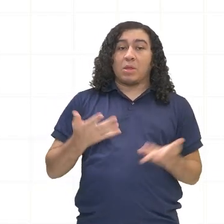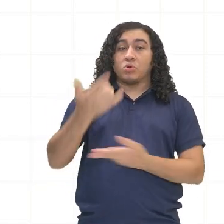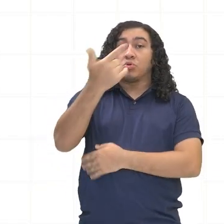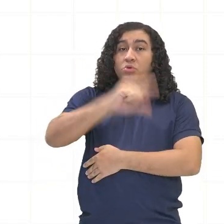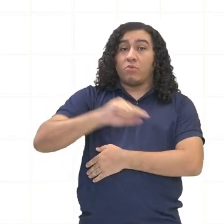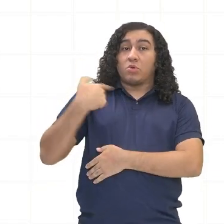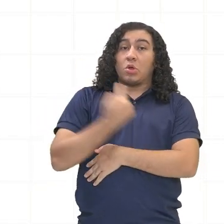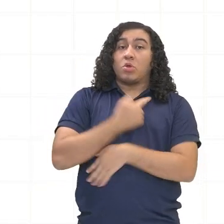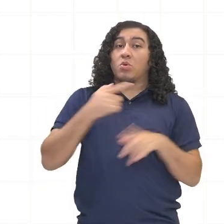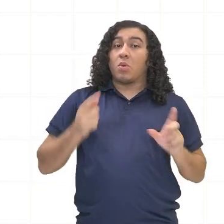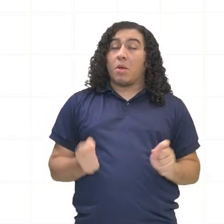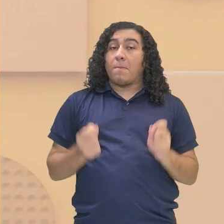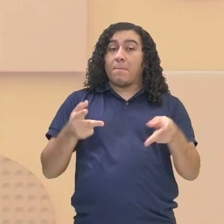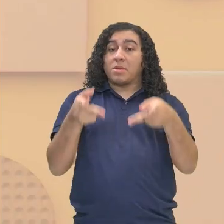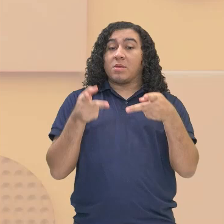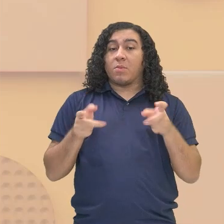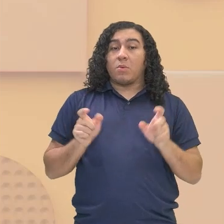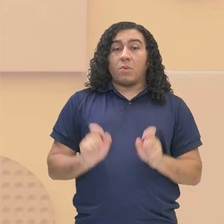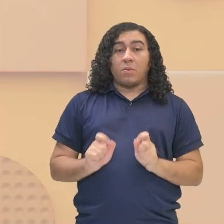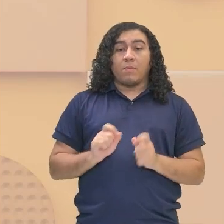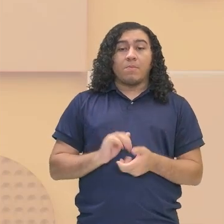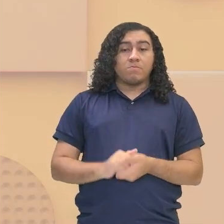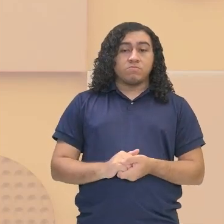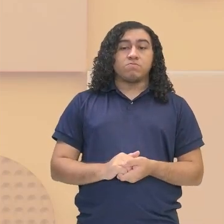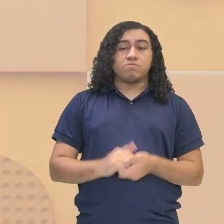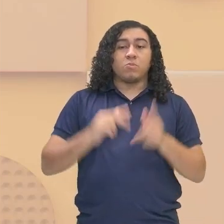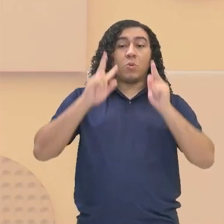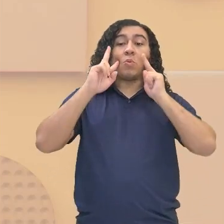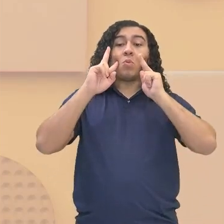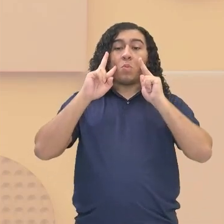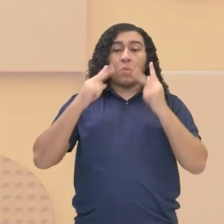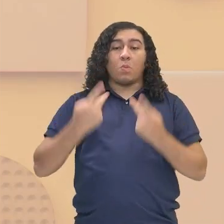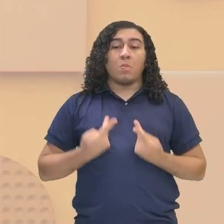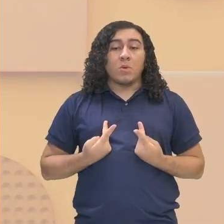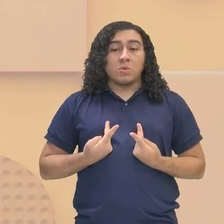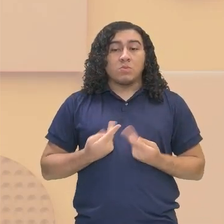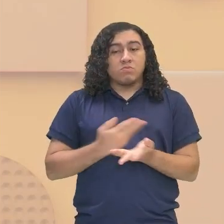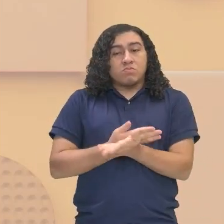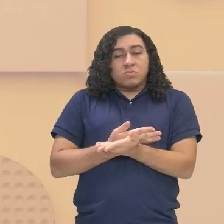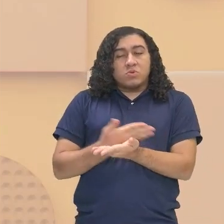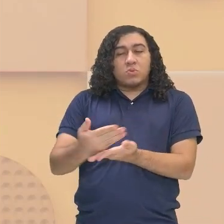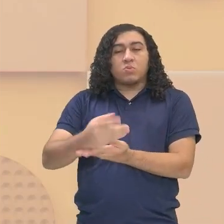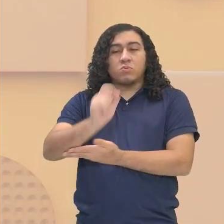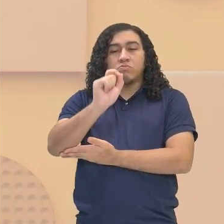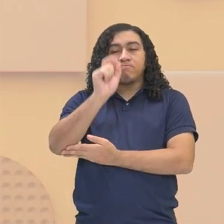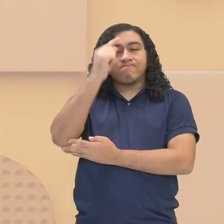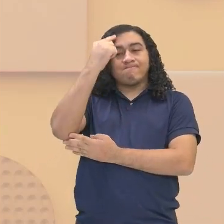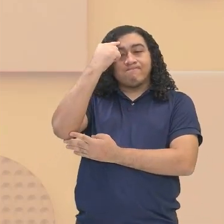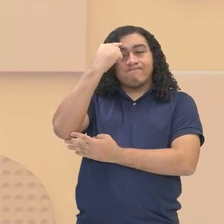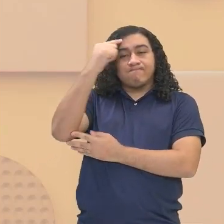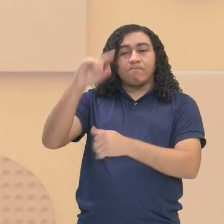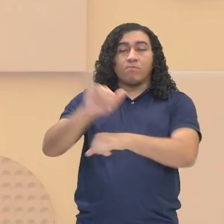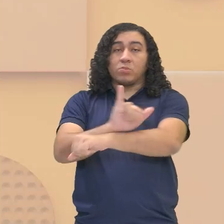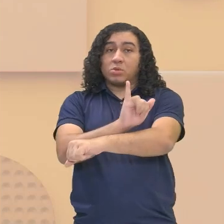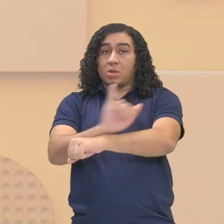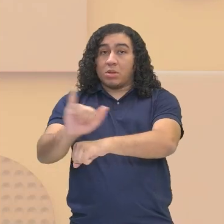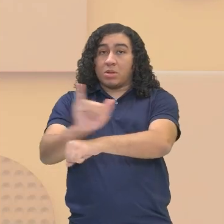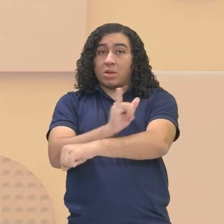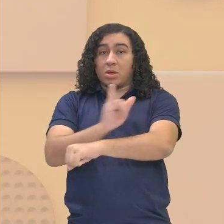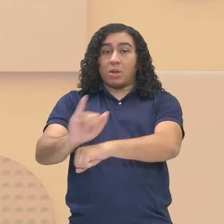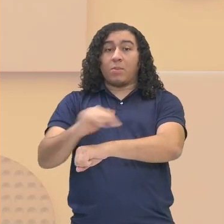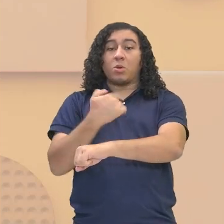então, esses, né, seres humanos começando aí a encontrar estratégias para a